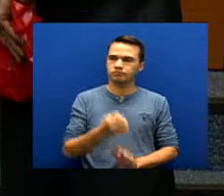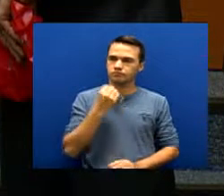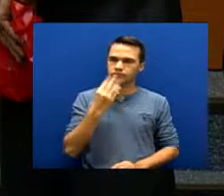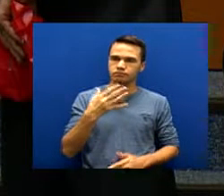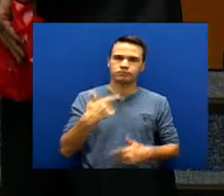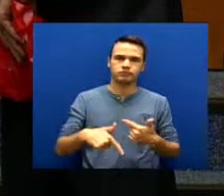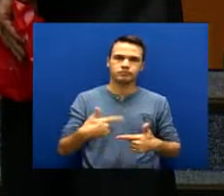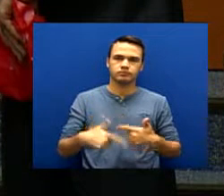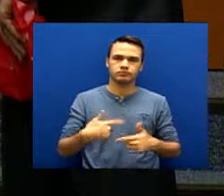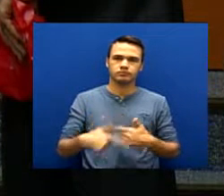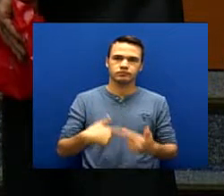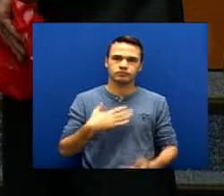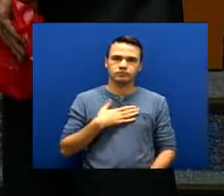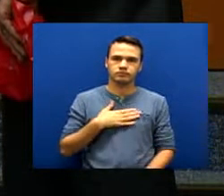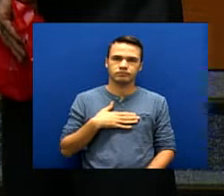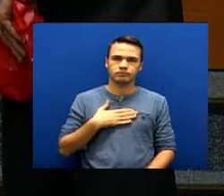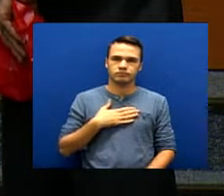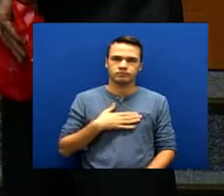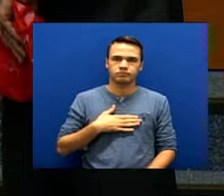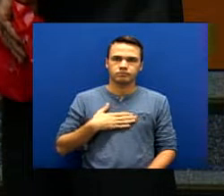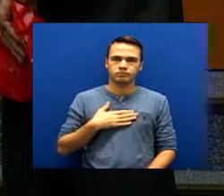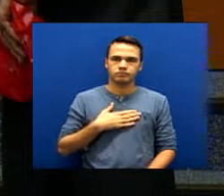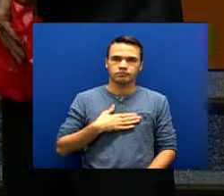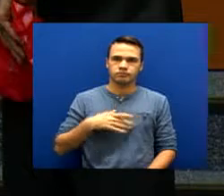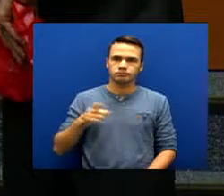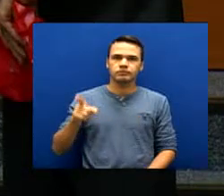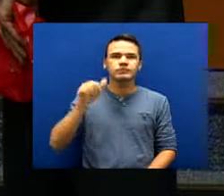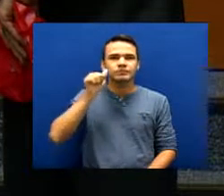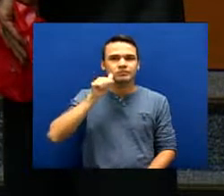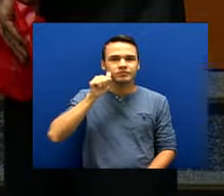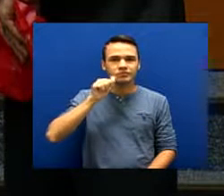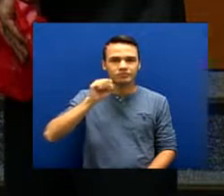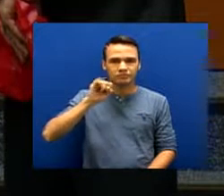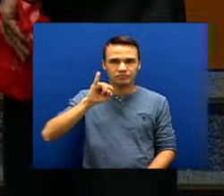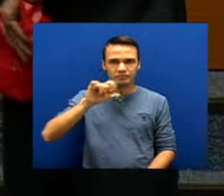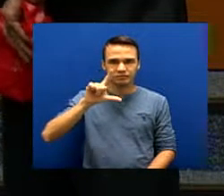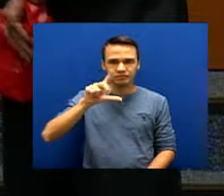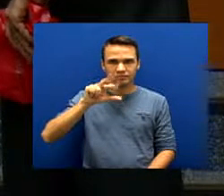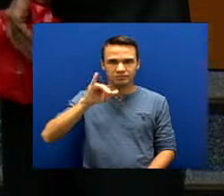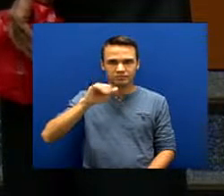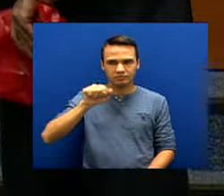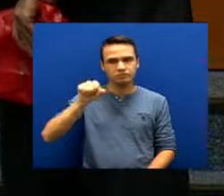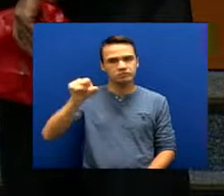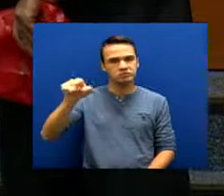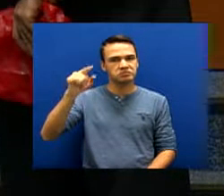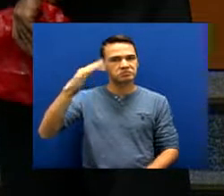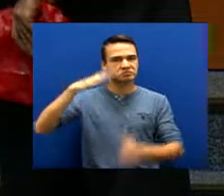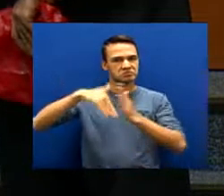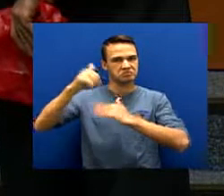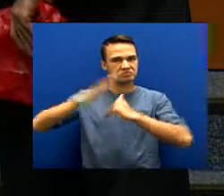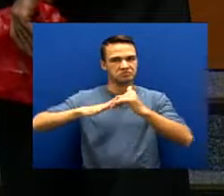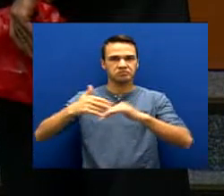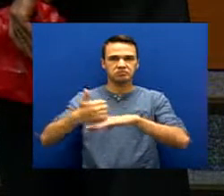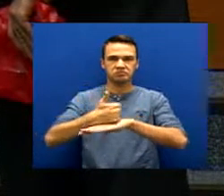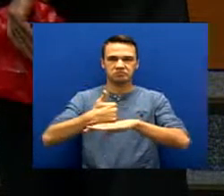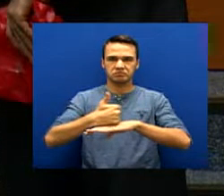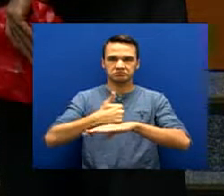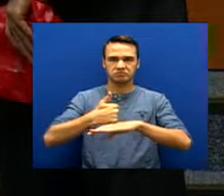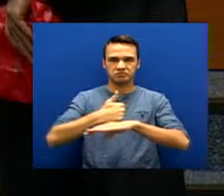você faz tudo isso como pré-adolescente? Quantos anos você tem, rapaz, para fazer tudo isso? Tão, parece tão